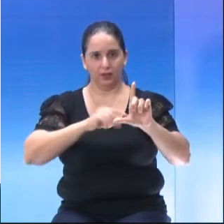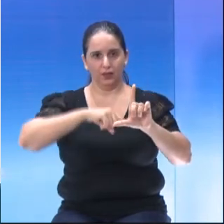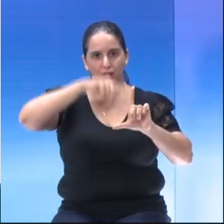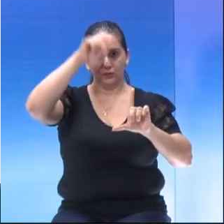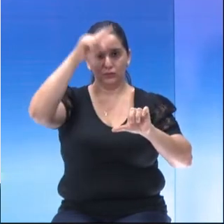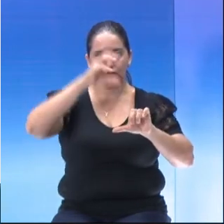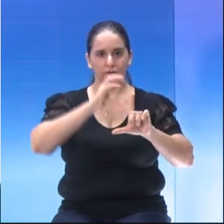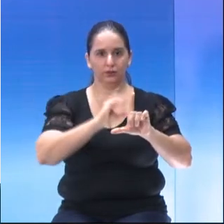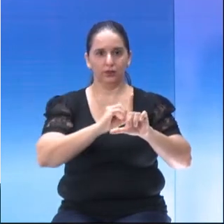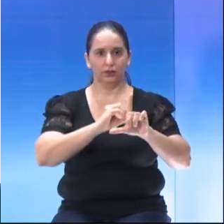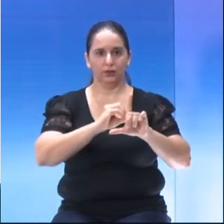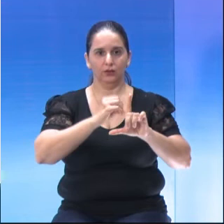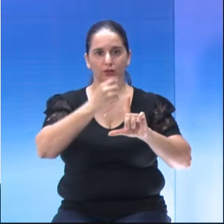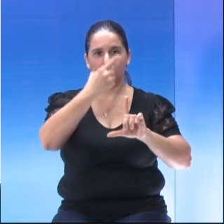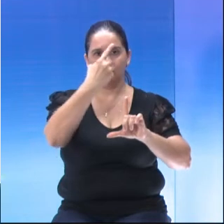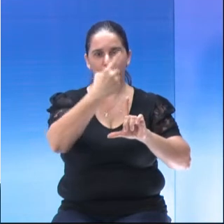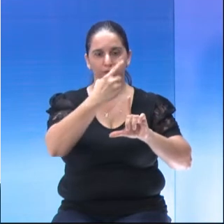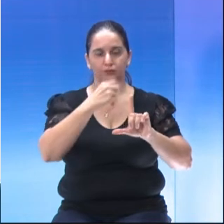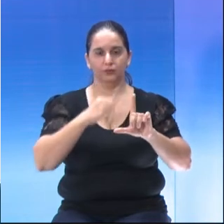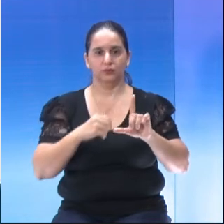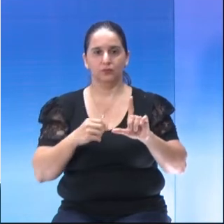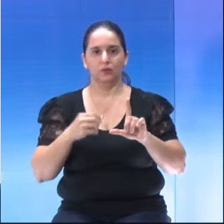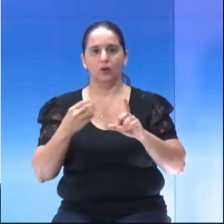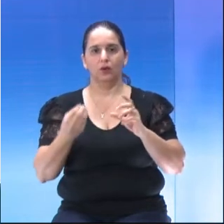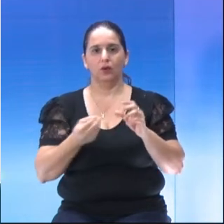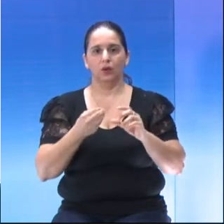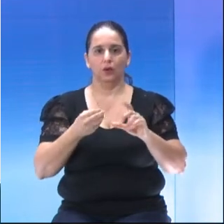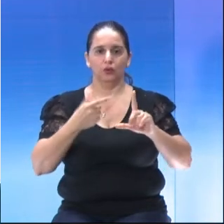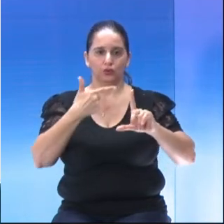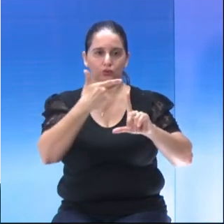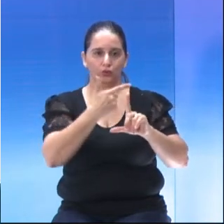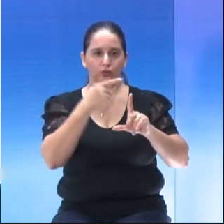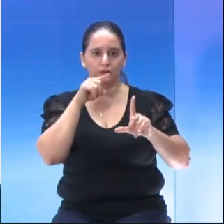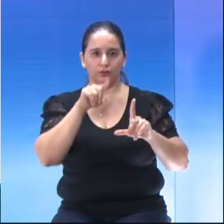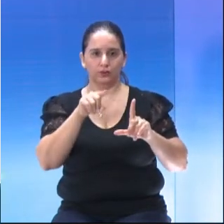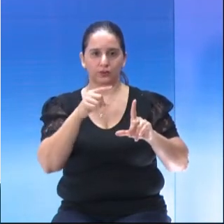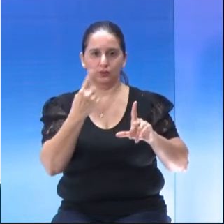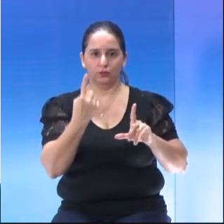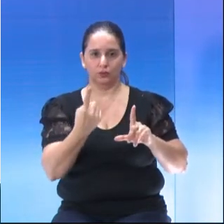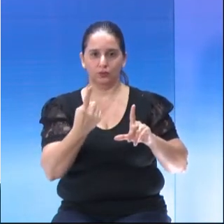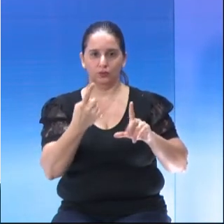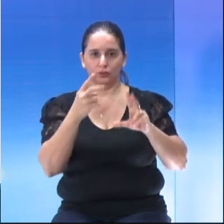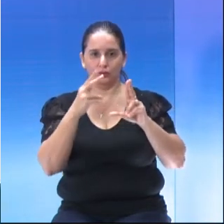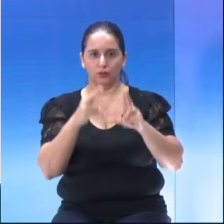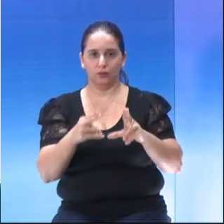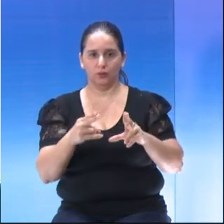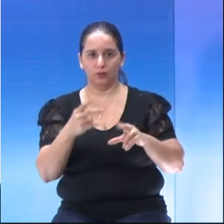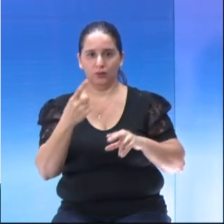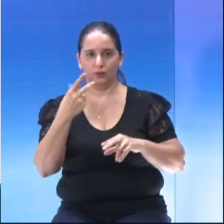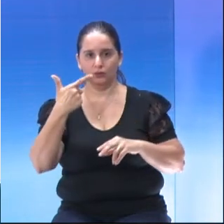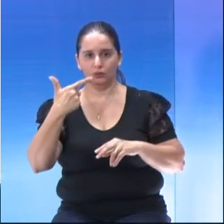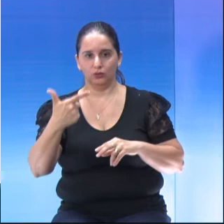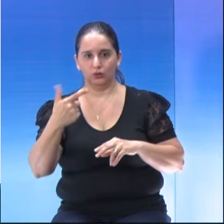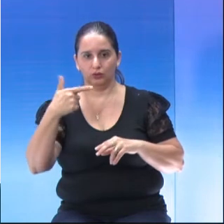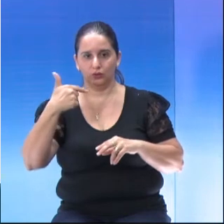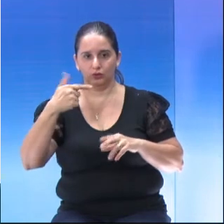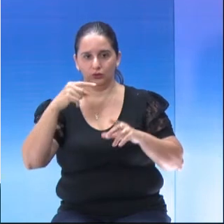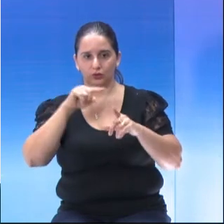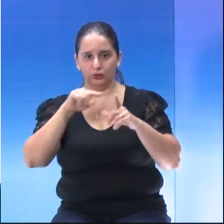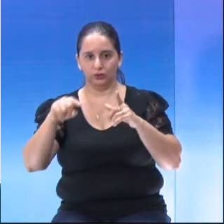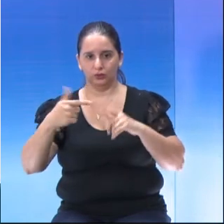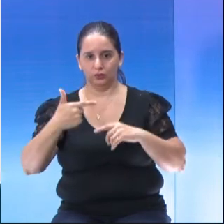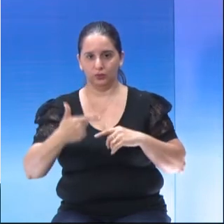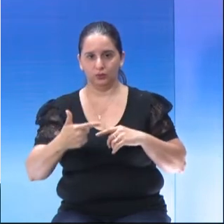1, que vai do 0 a menos 1. Então, 2 vezes 1, 2. 2 dividido por 2,